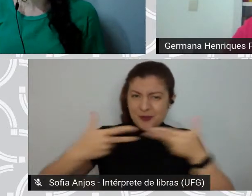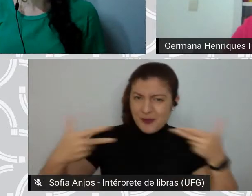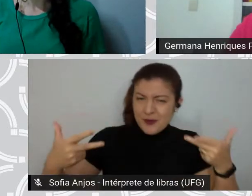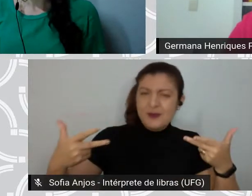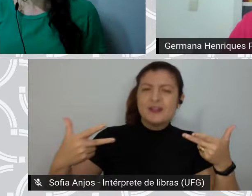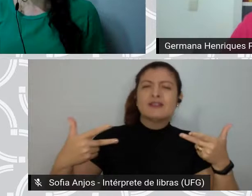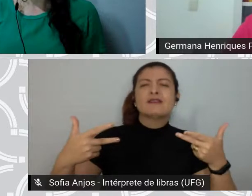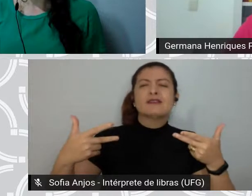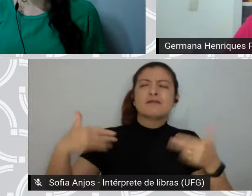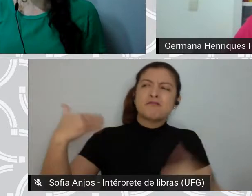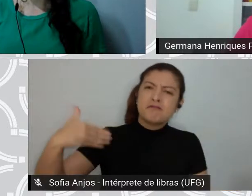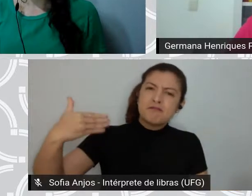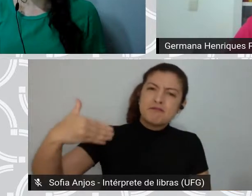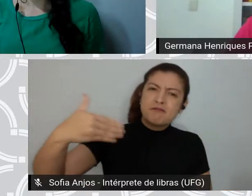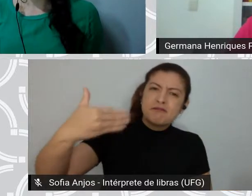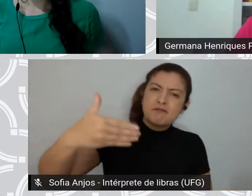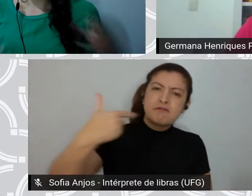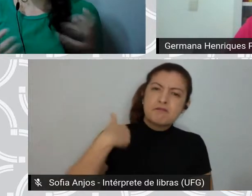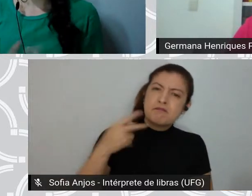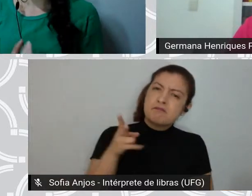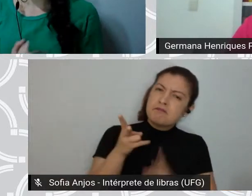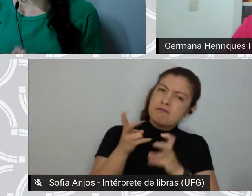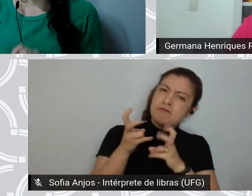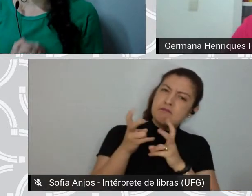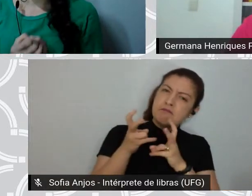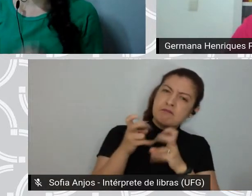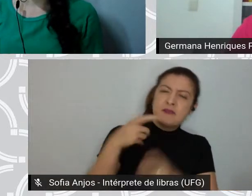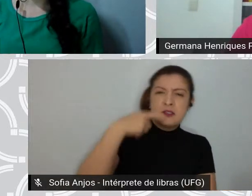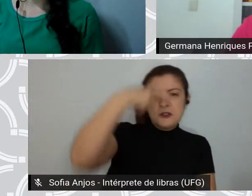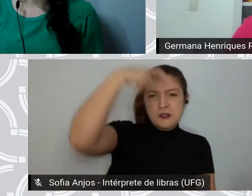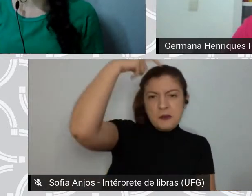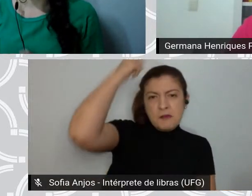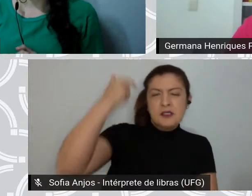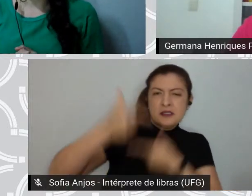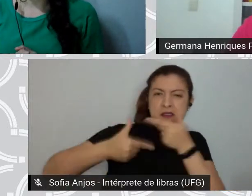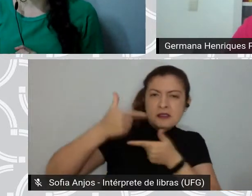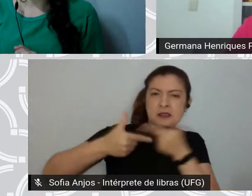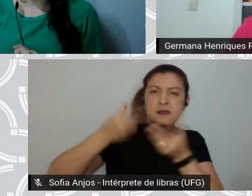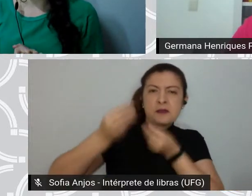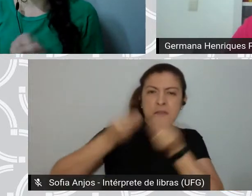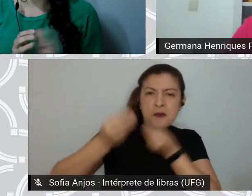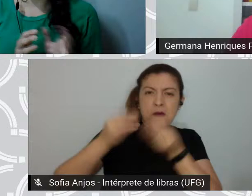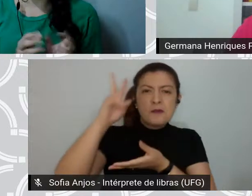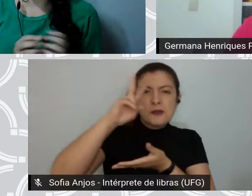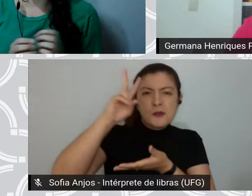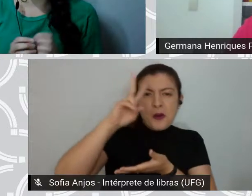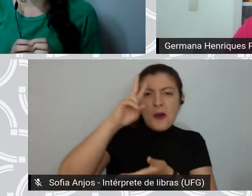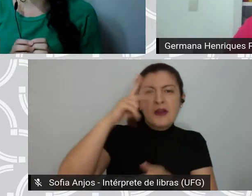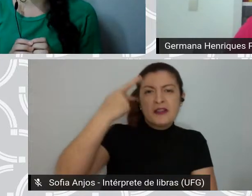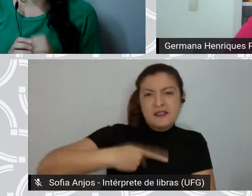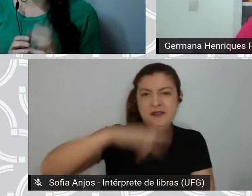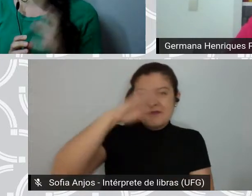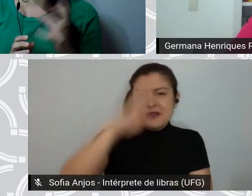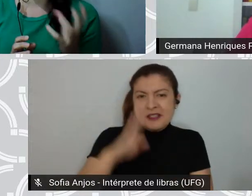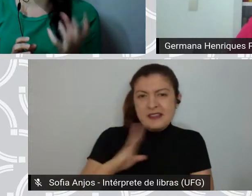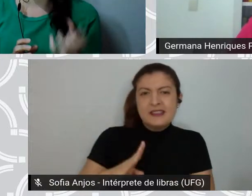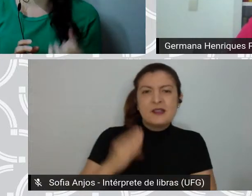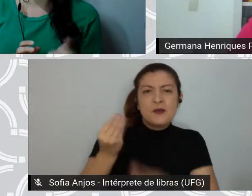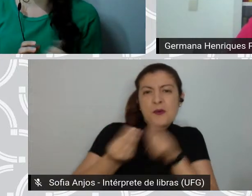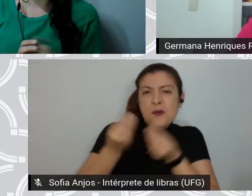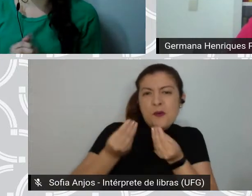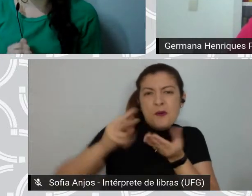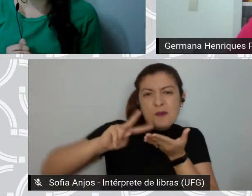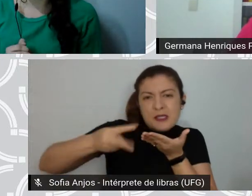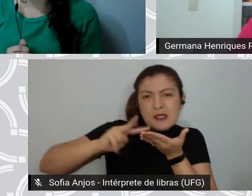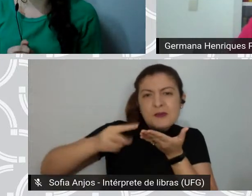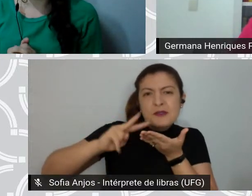amplo. E aí a gente começa com um comentário da Cristina. A Cristina quer que você comente um pouquinho mais sobre a